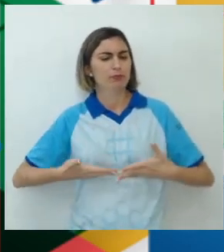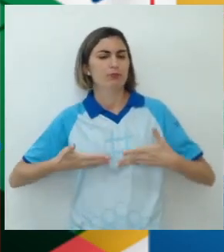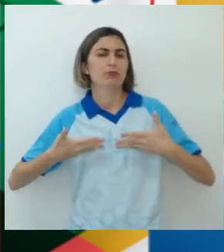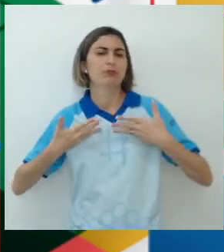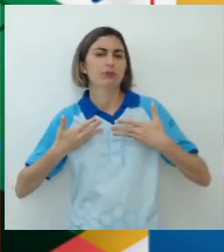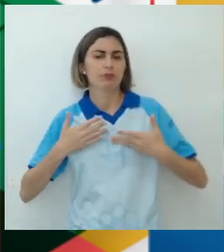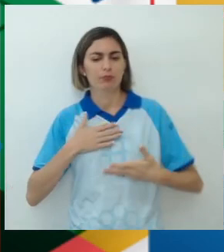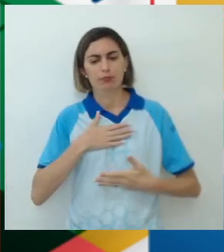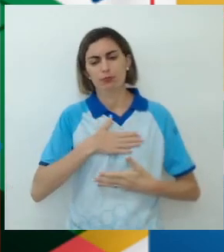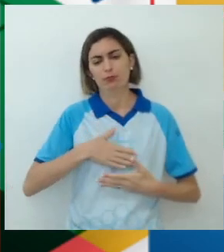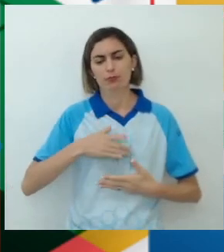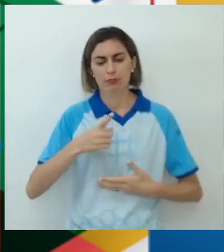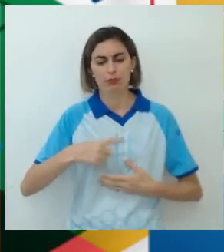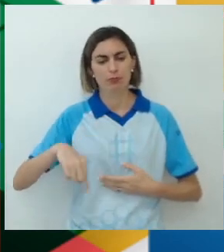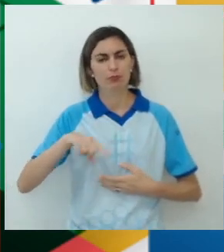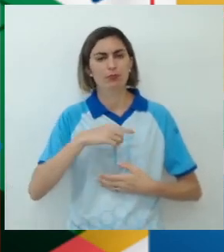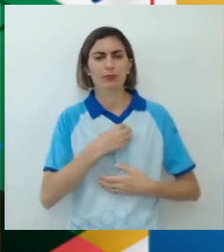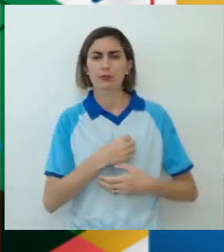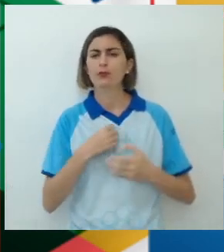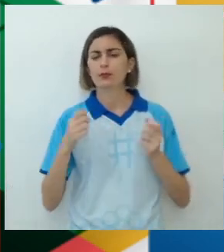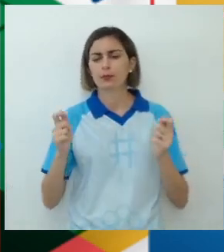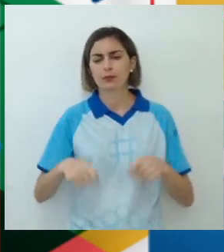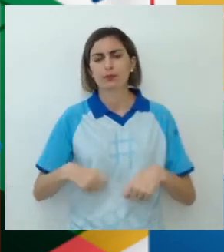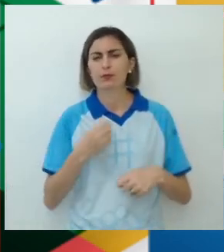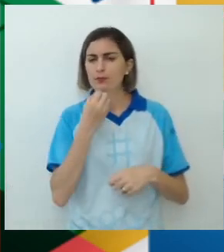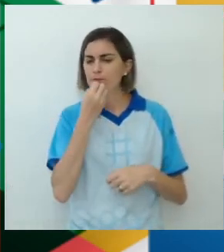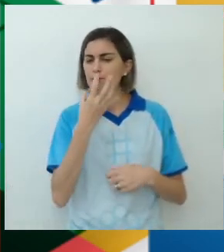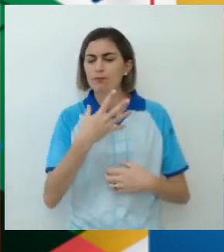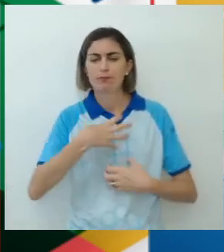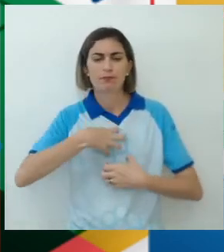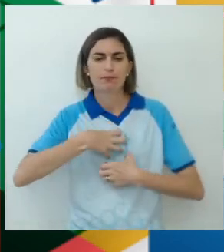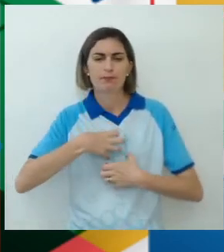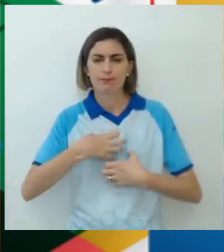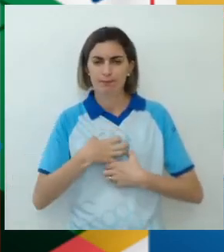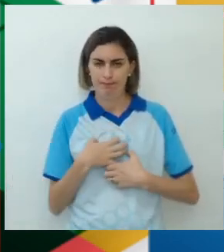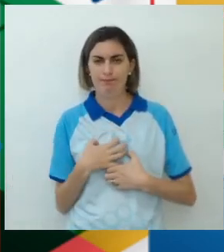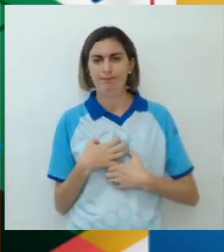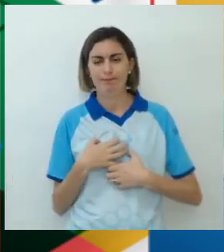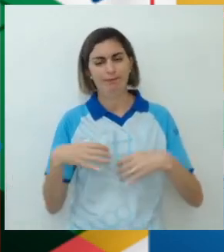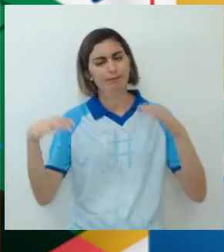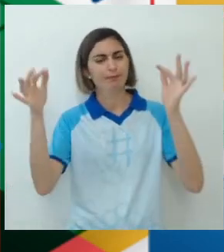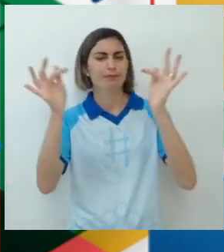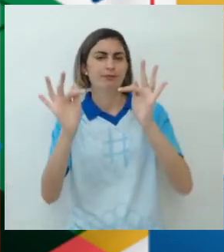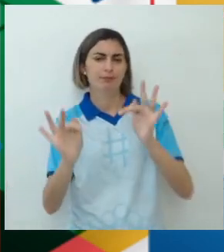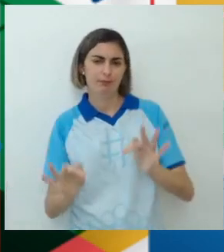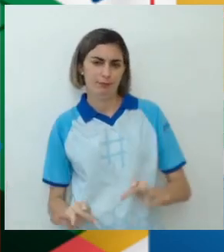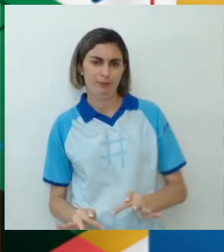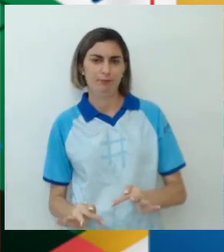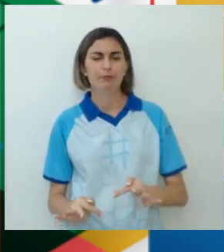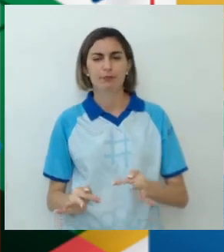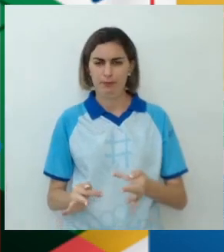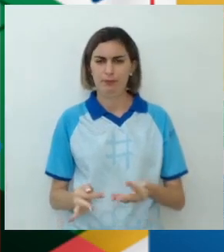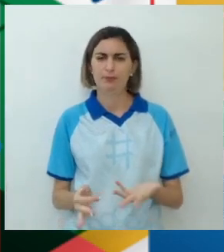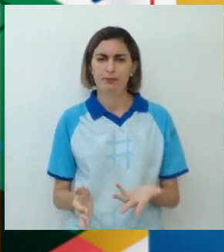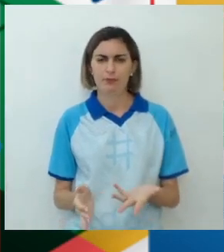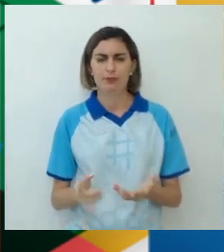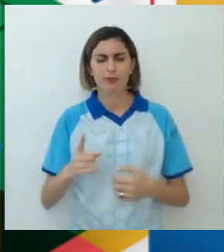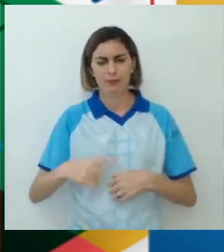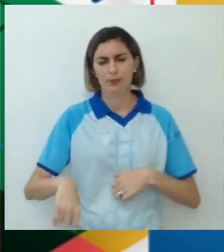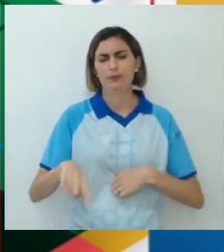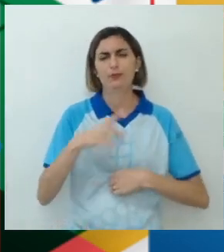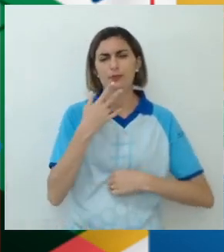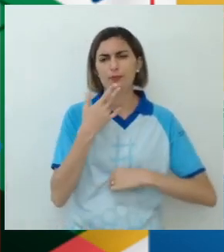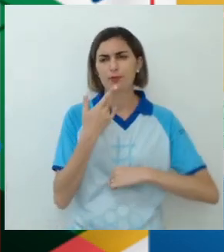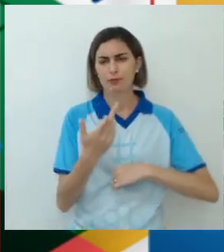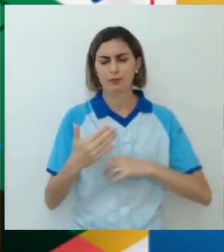da serotonina no nosso organismo e dar essa boa sensação, essa sensação de felicidade. É isso que traz a questão para a gente. Aí ele diz,